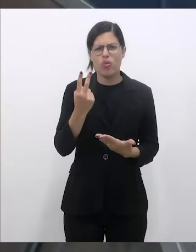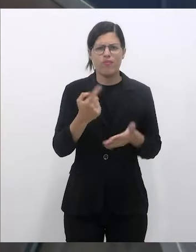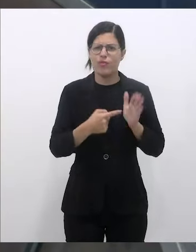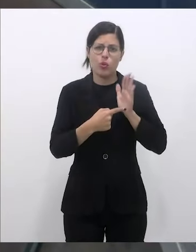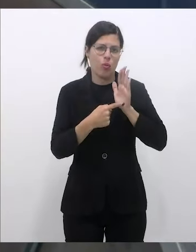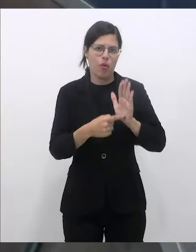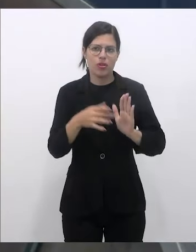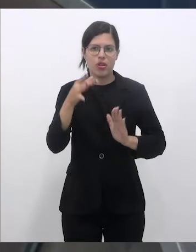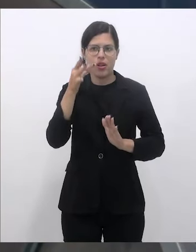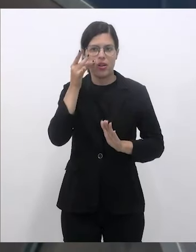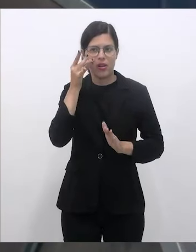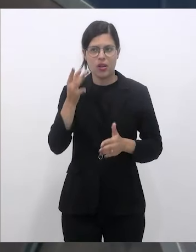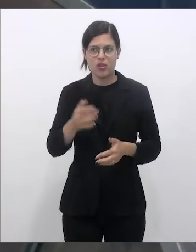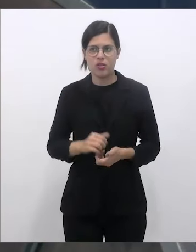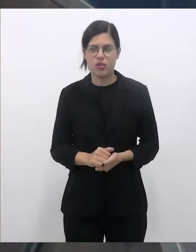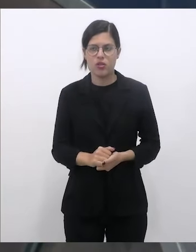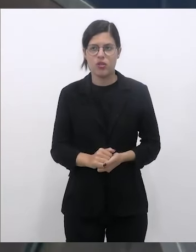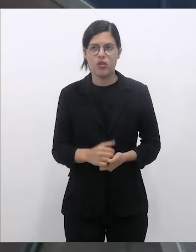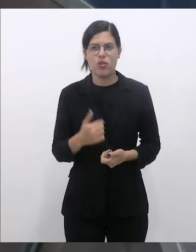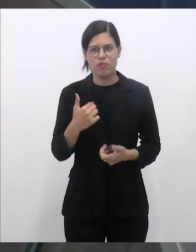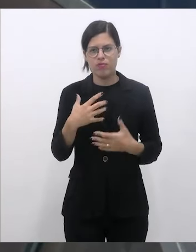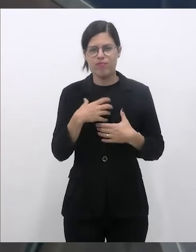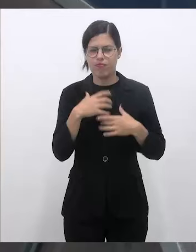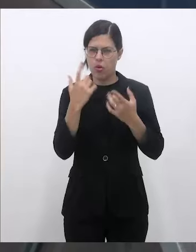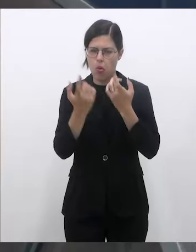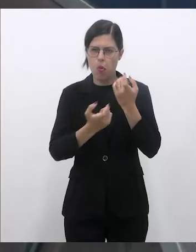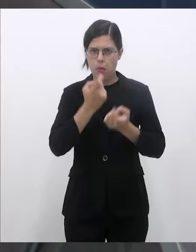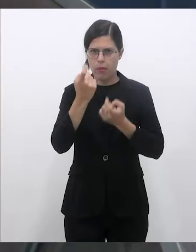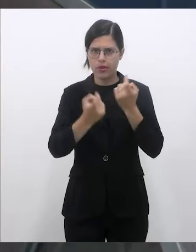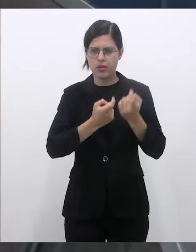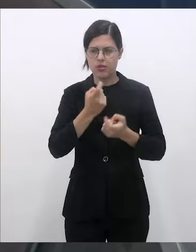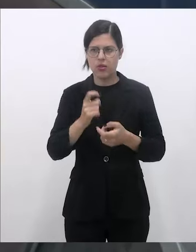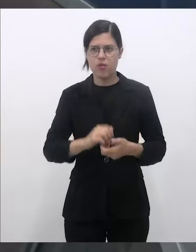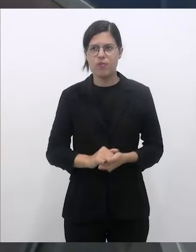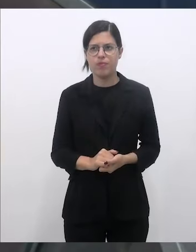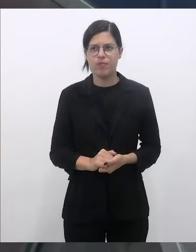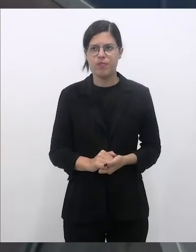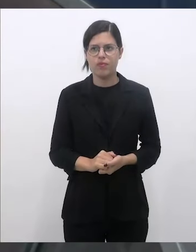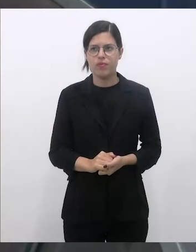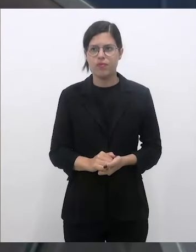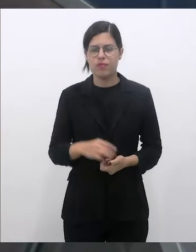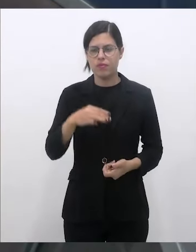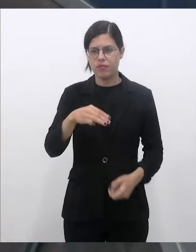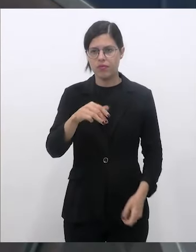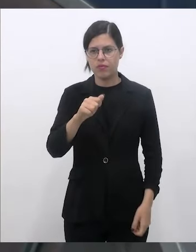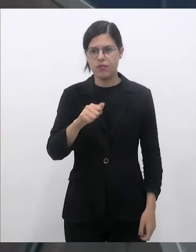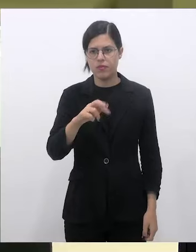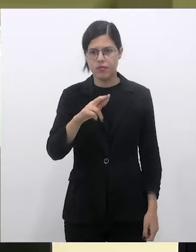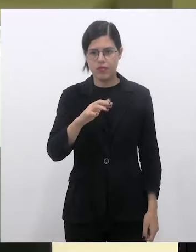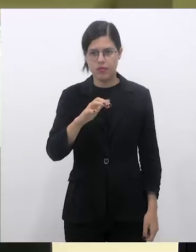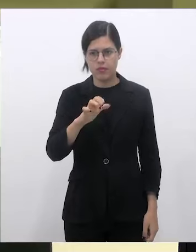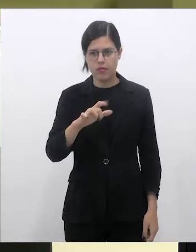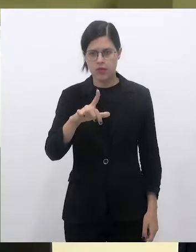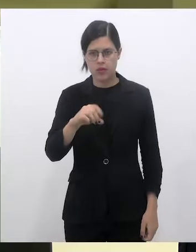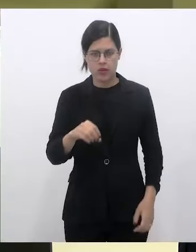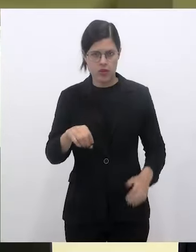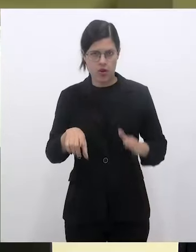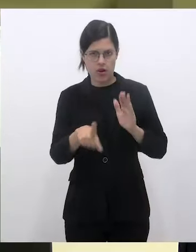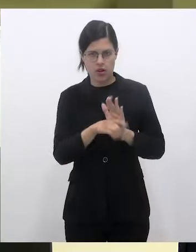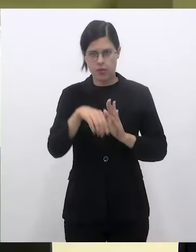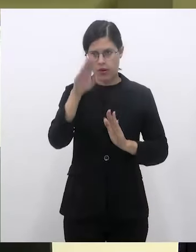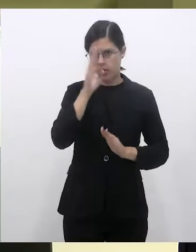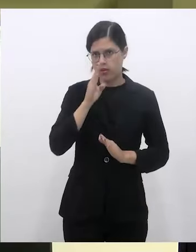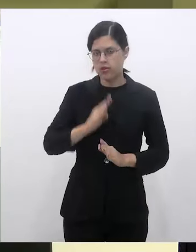que não refletem muito a realidade. Então isso me preocupa muito, Brizola, essa questão. Marcelo Barros, a